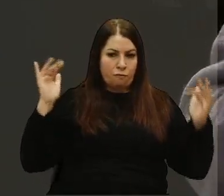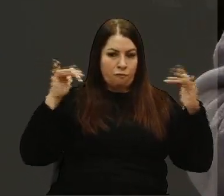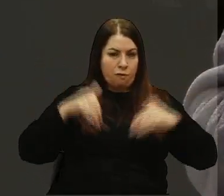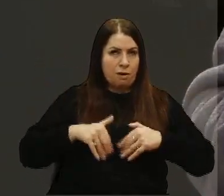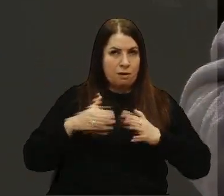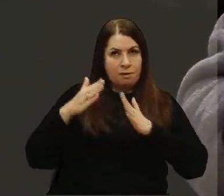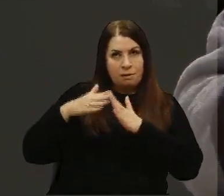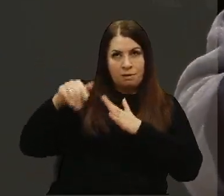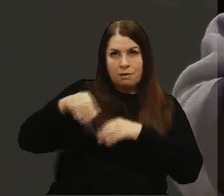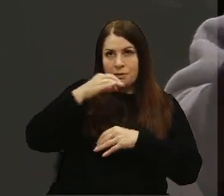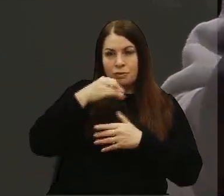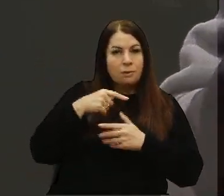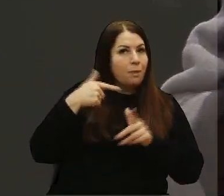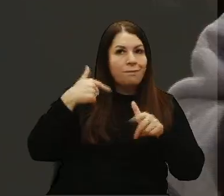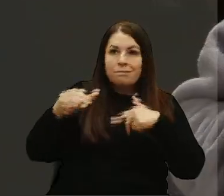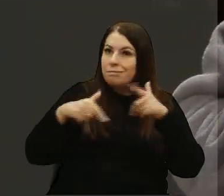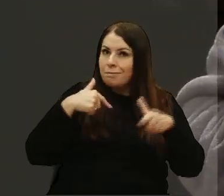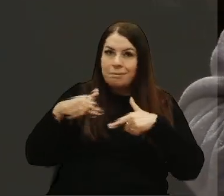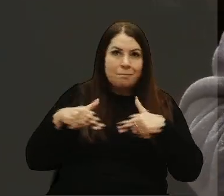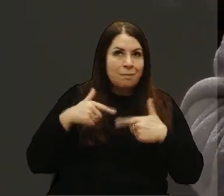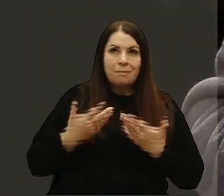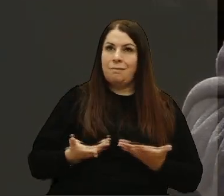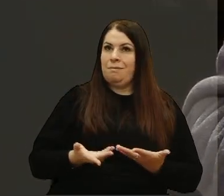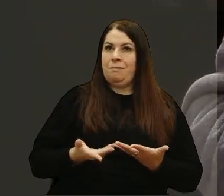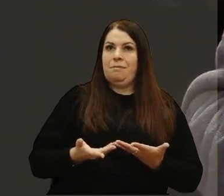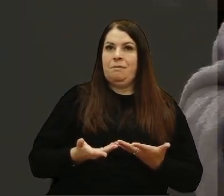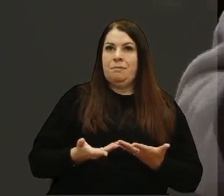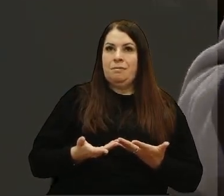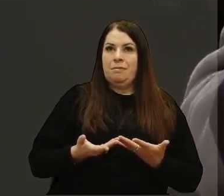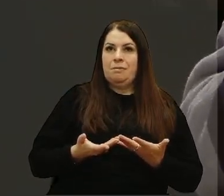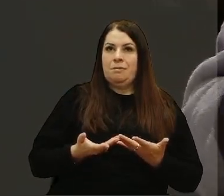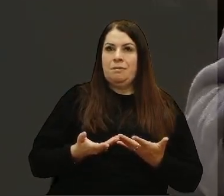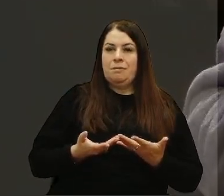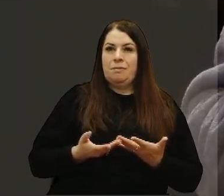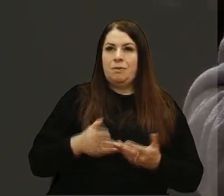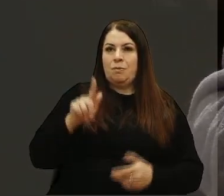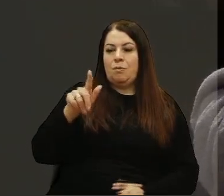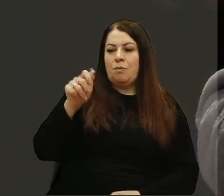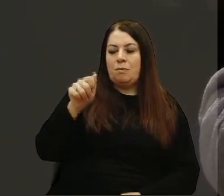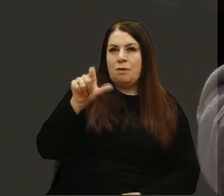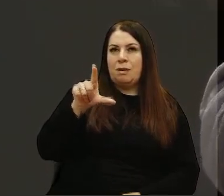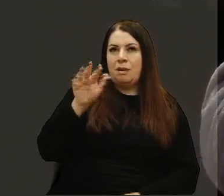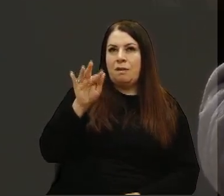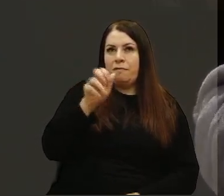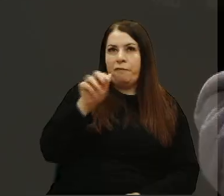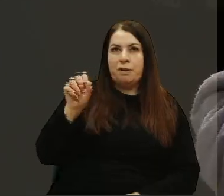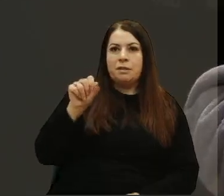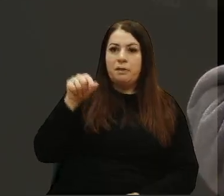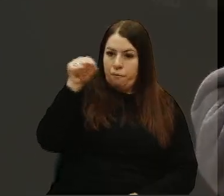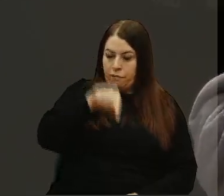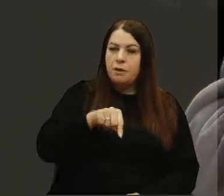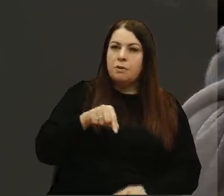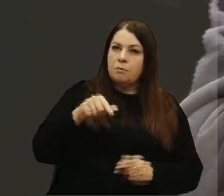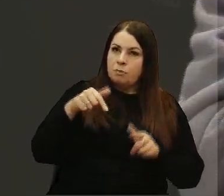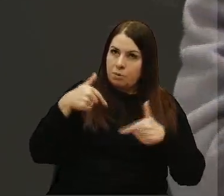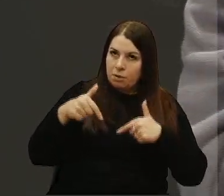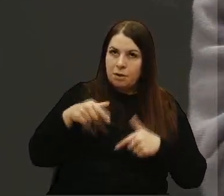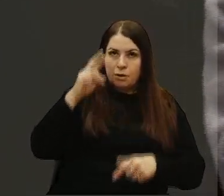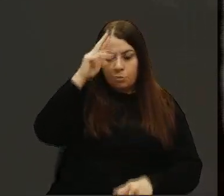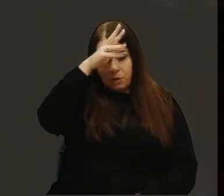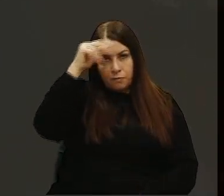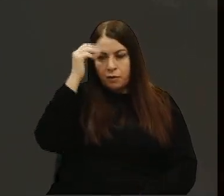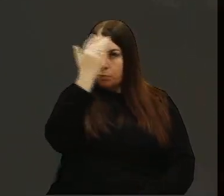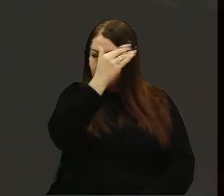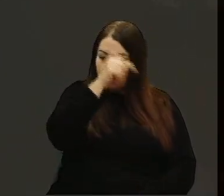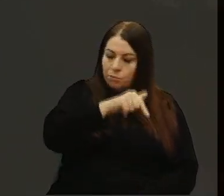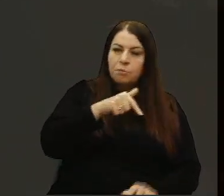Sul, presidente, para trabalhar. O Galafassi veio morar em Caxias do Sul para trabalhar. O prefeito Adiló veio